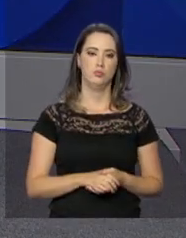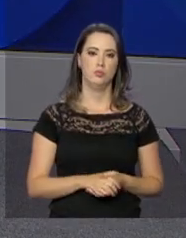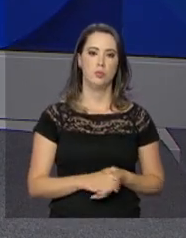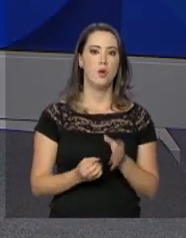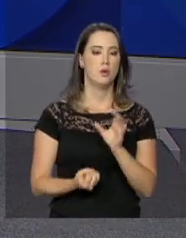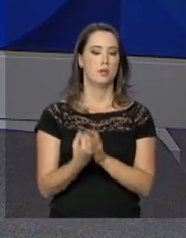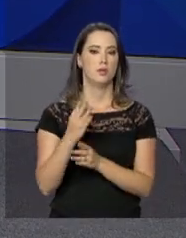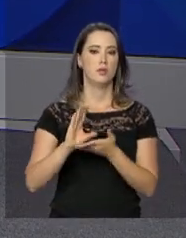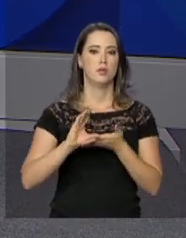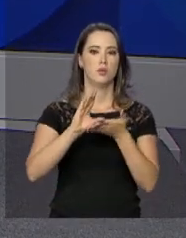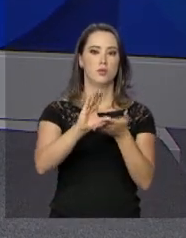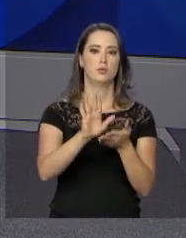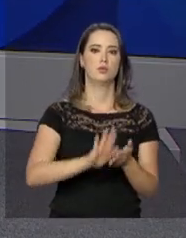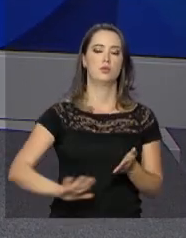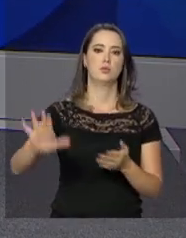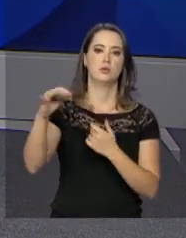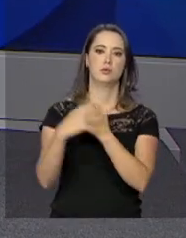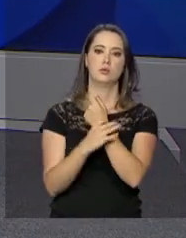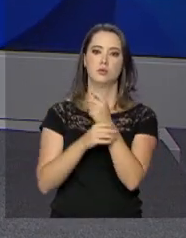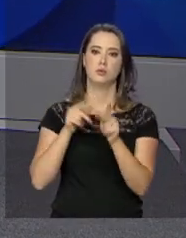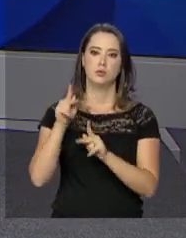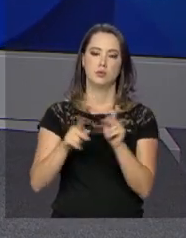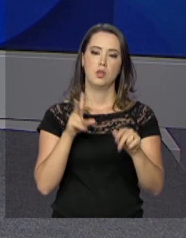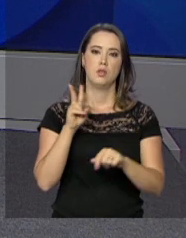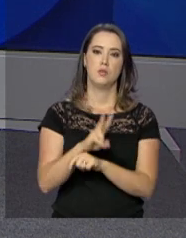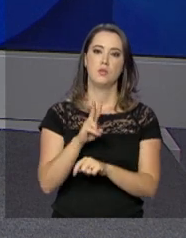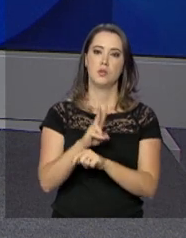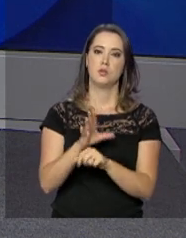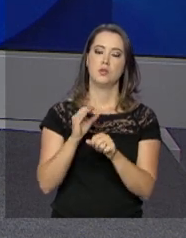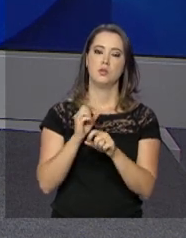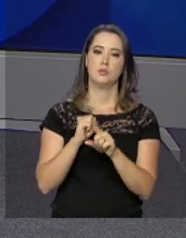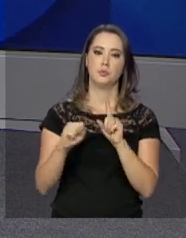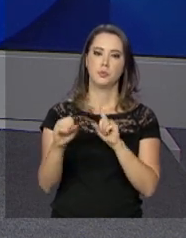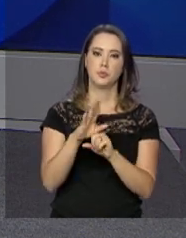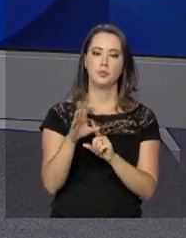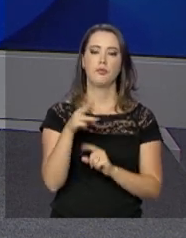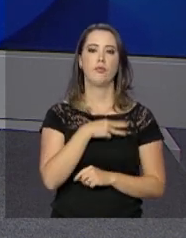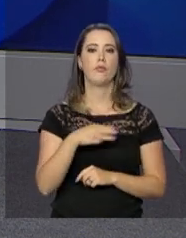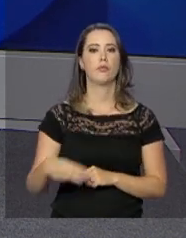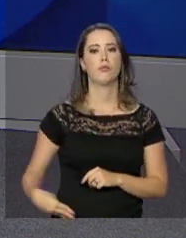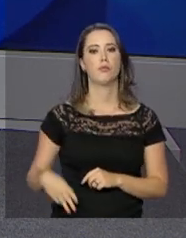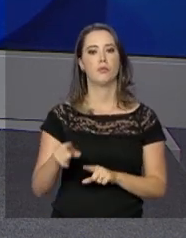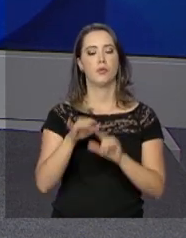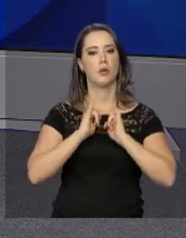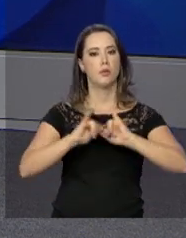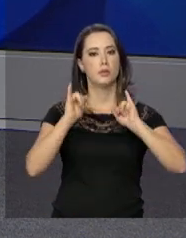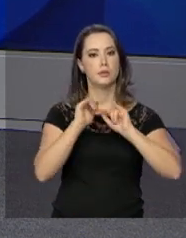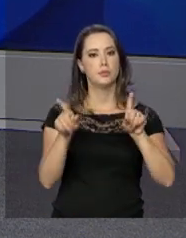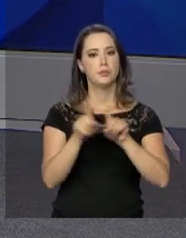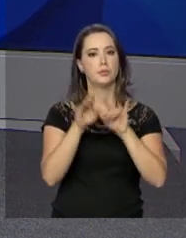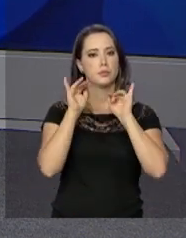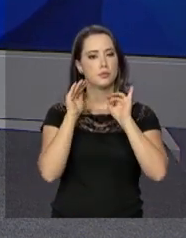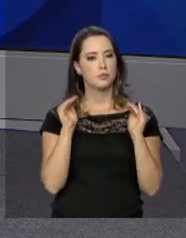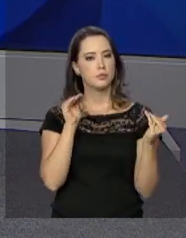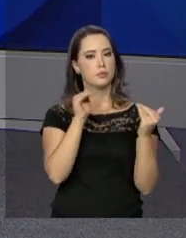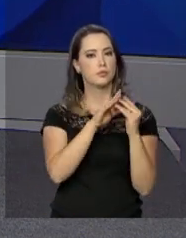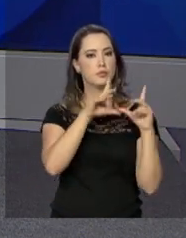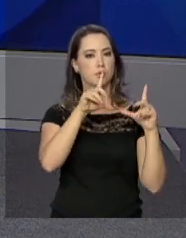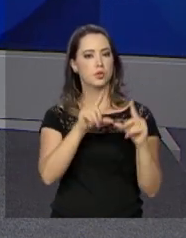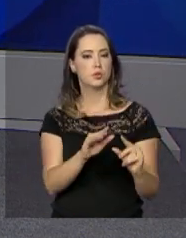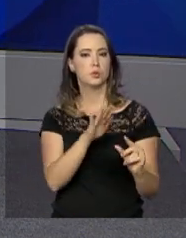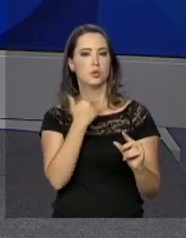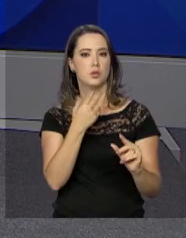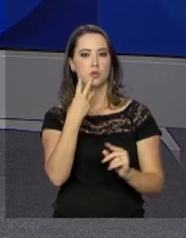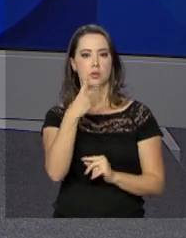o Conselho Nacional de Segurança Pública e Defesa Social, o ministro Raul Jungmann também anunciou a meta de redução dos homicídios